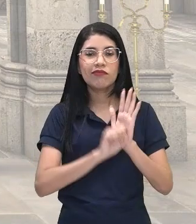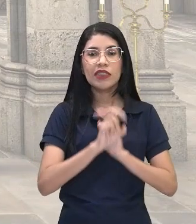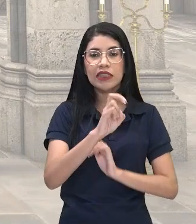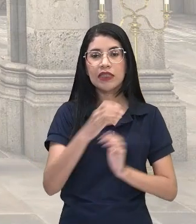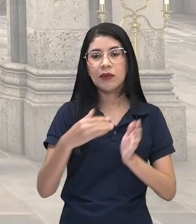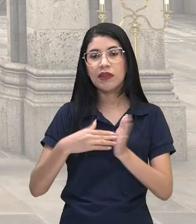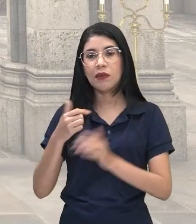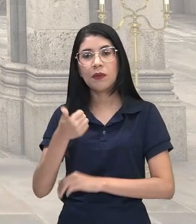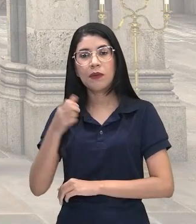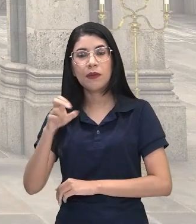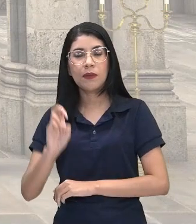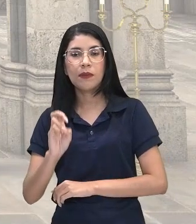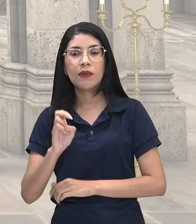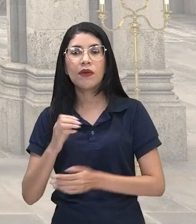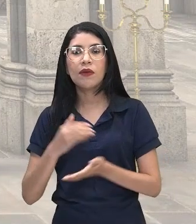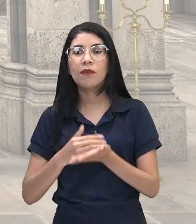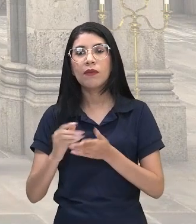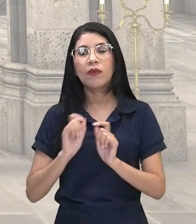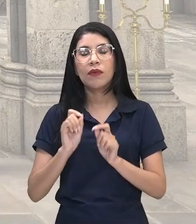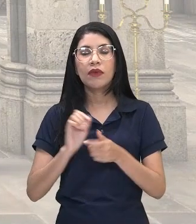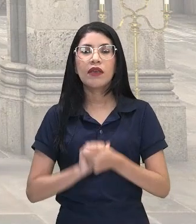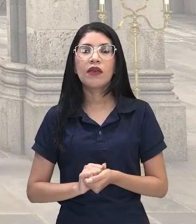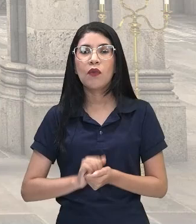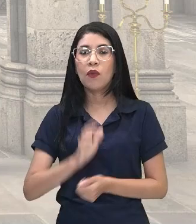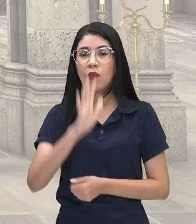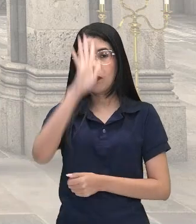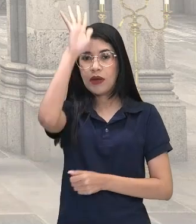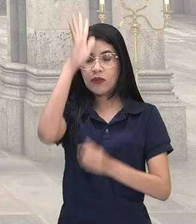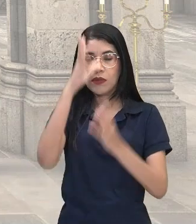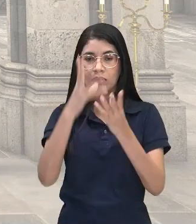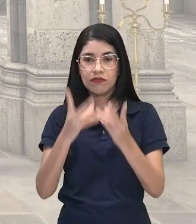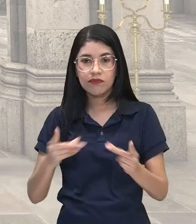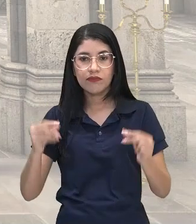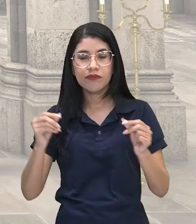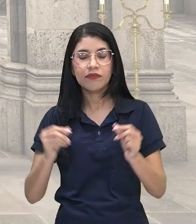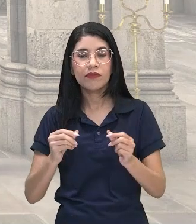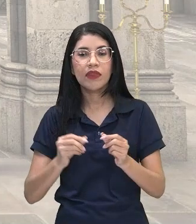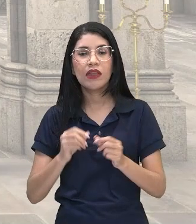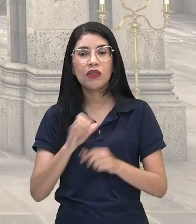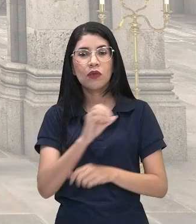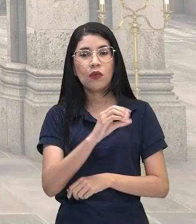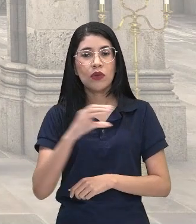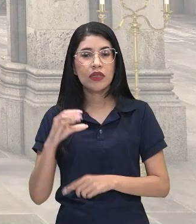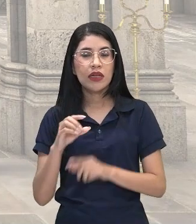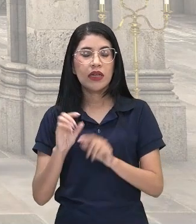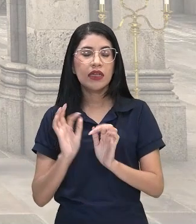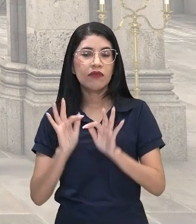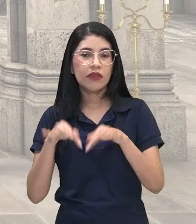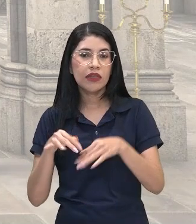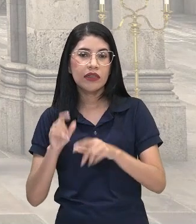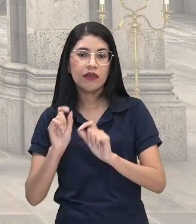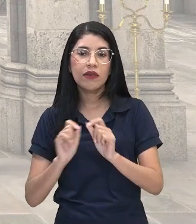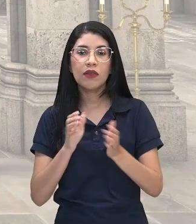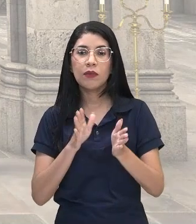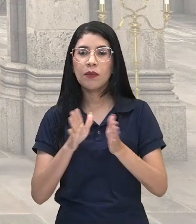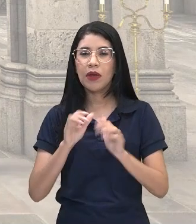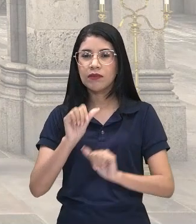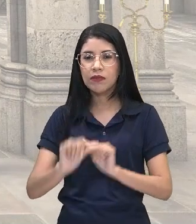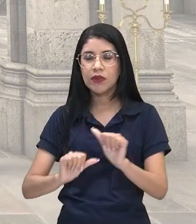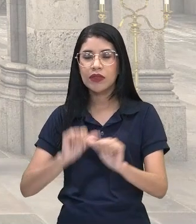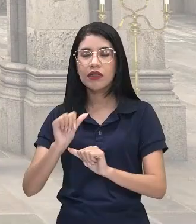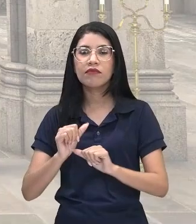XV. Inicia-se com a queda do Império Romano do Ocidente e termina durante a transição para a